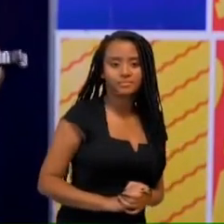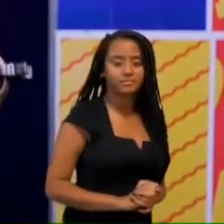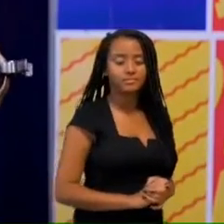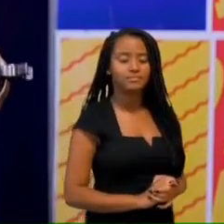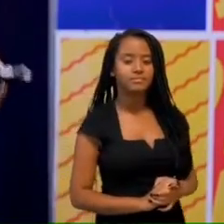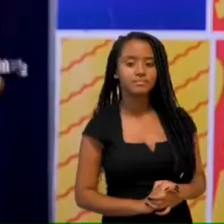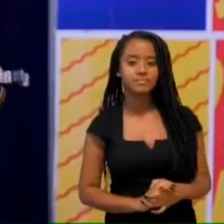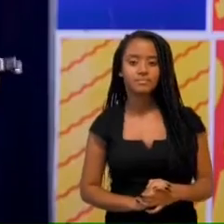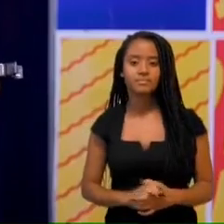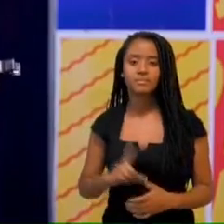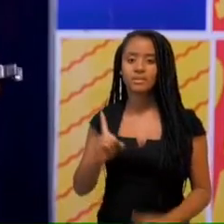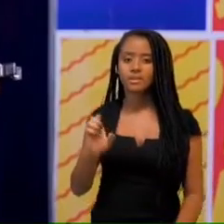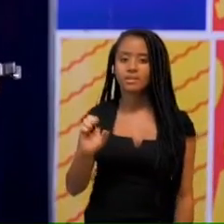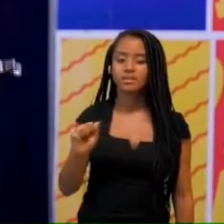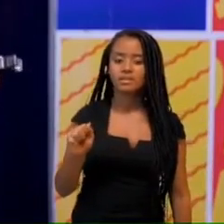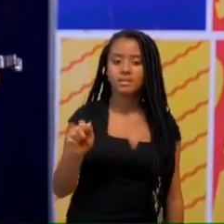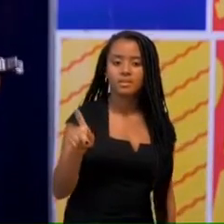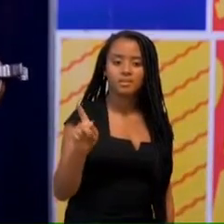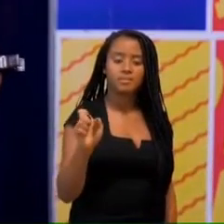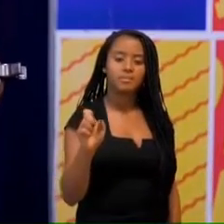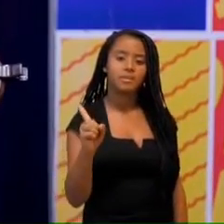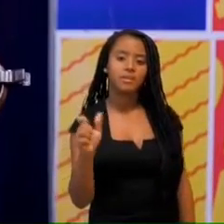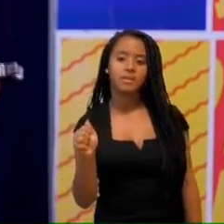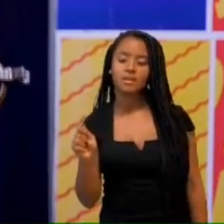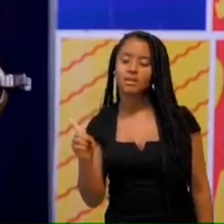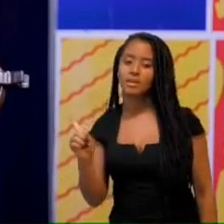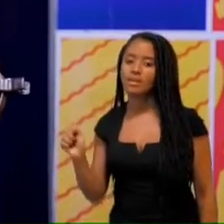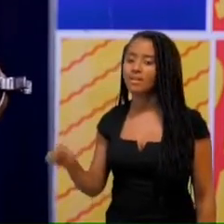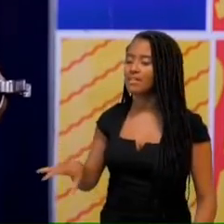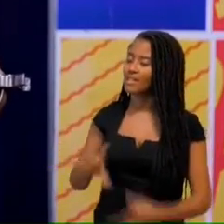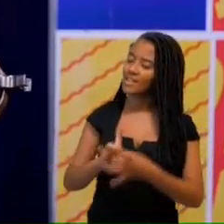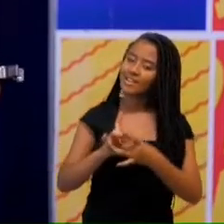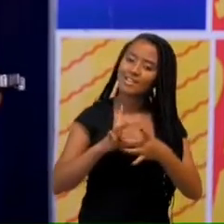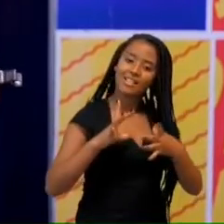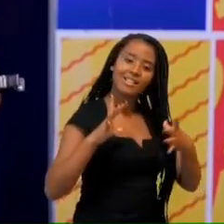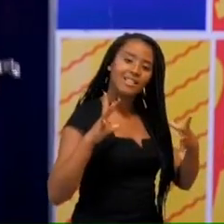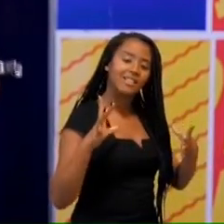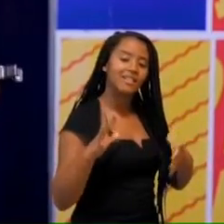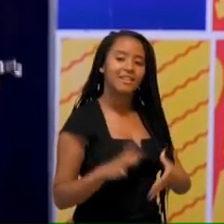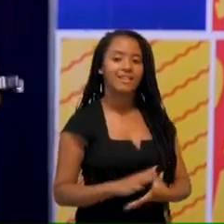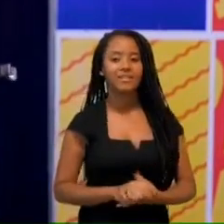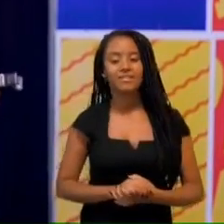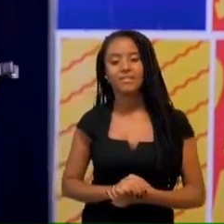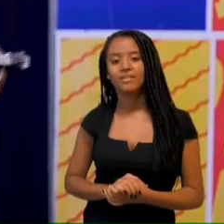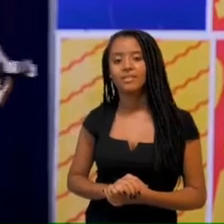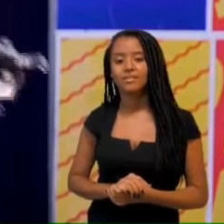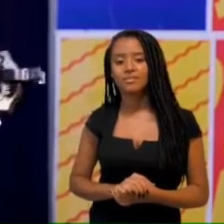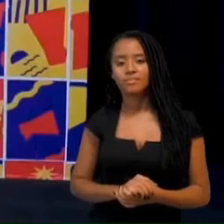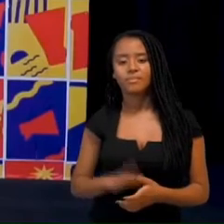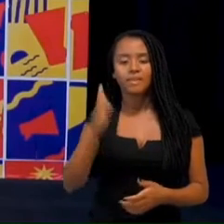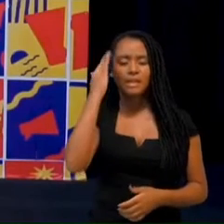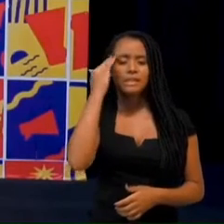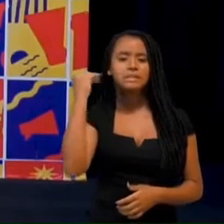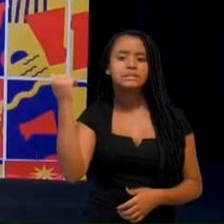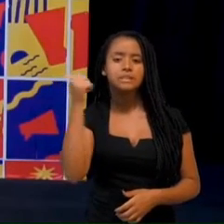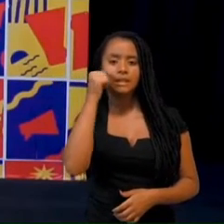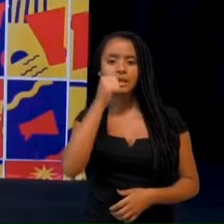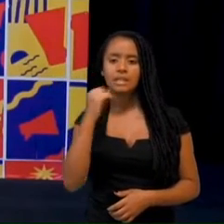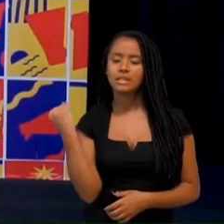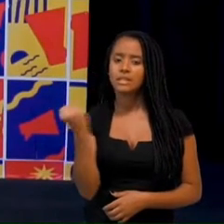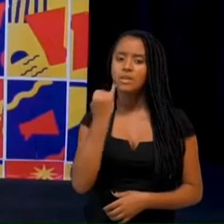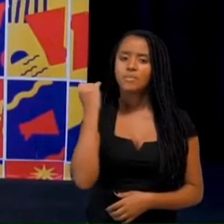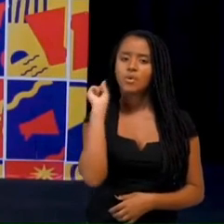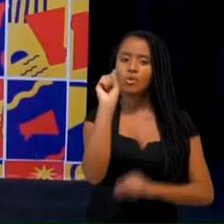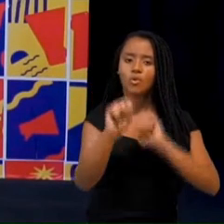ela desapegada ela é livre leve solt sei que ela se